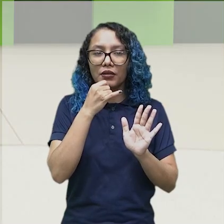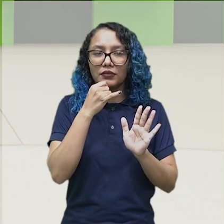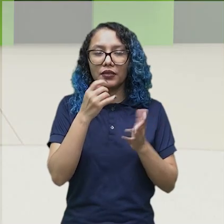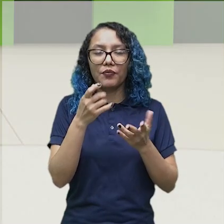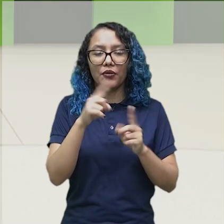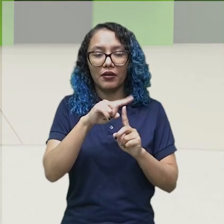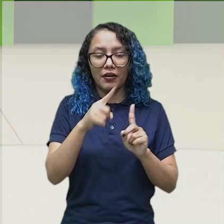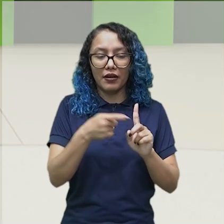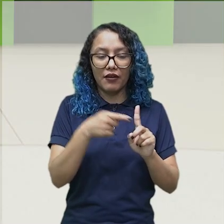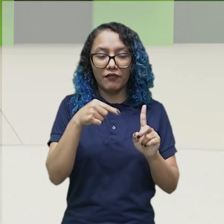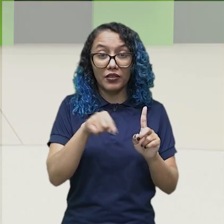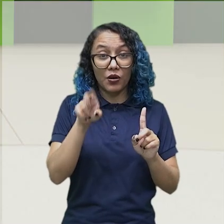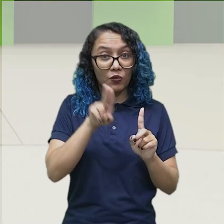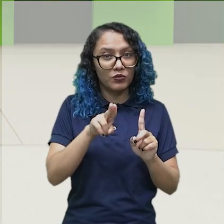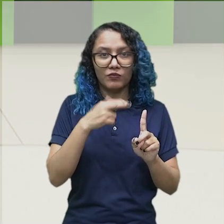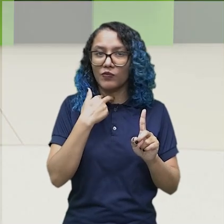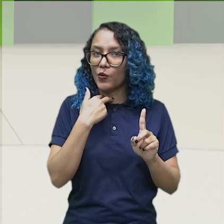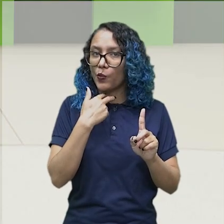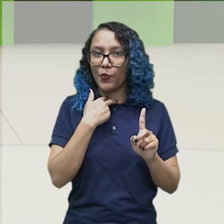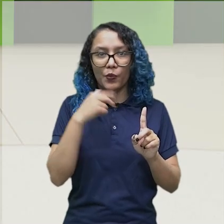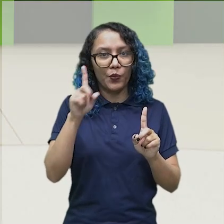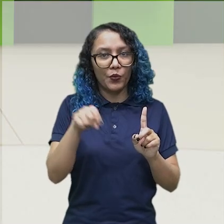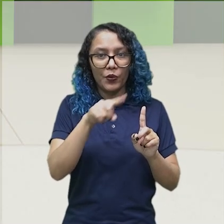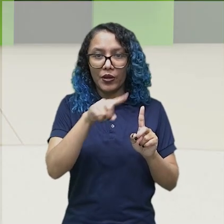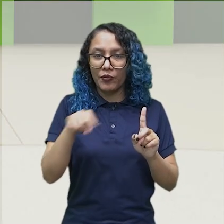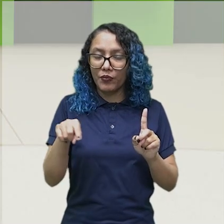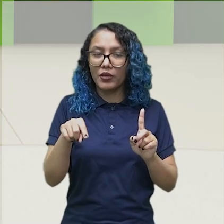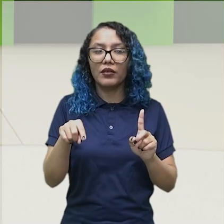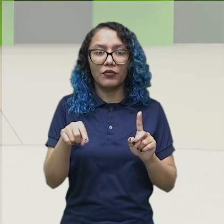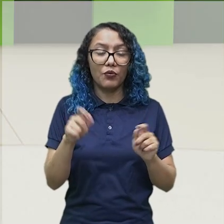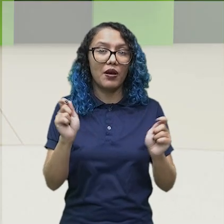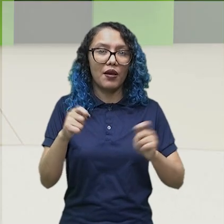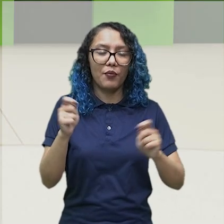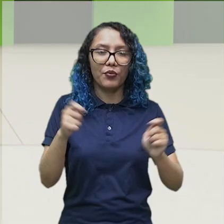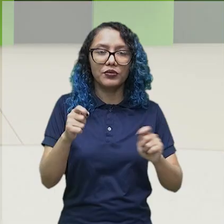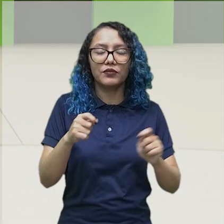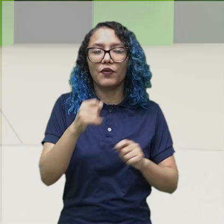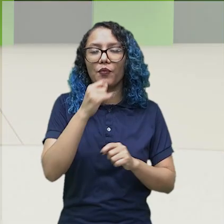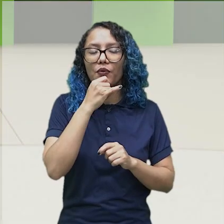grávida, né, não utilizar esse tipo de medicamento, já que ele pode ali, né, desenvolver